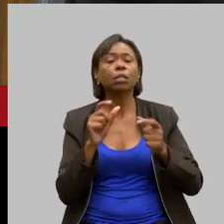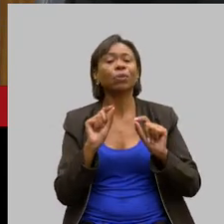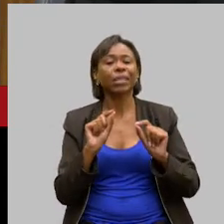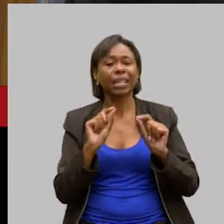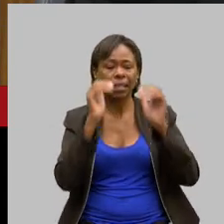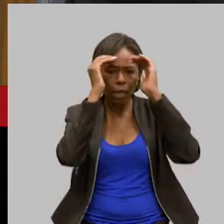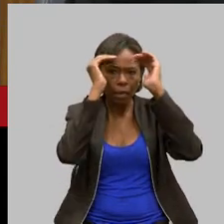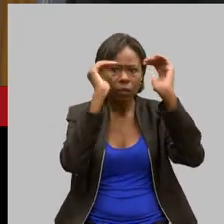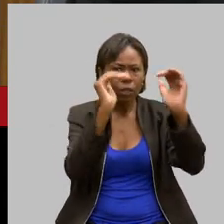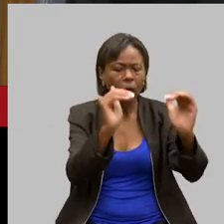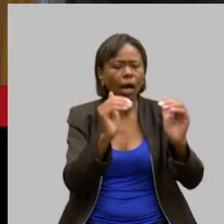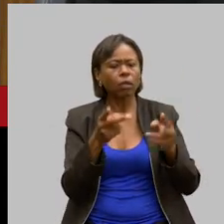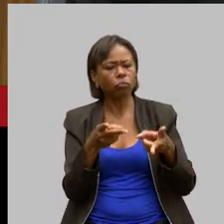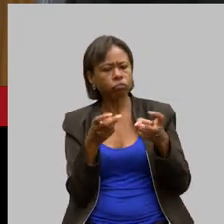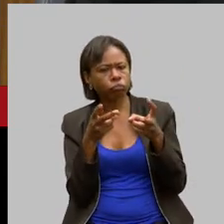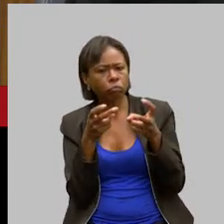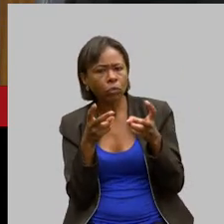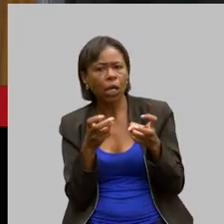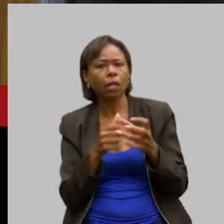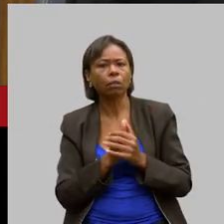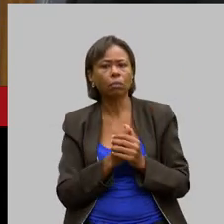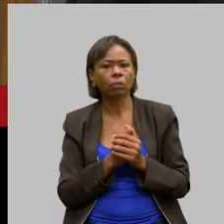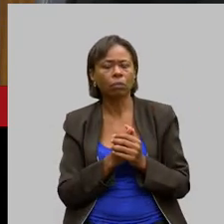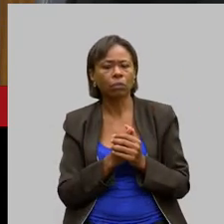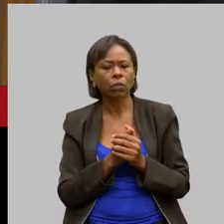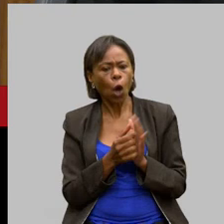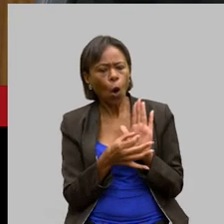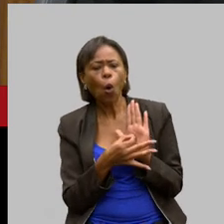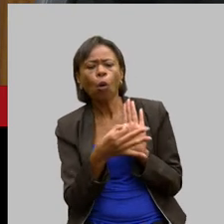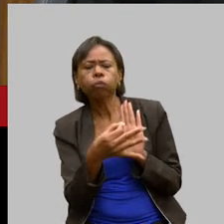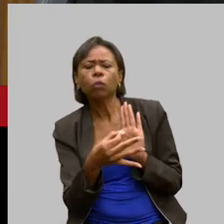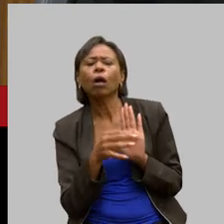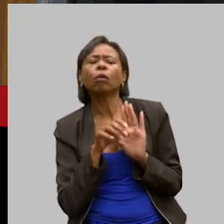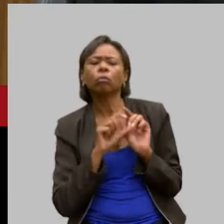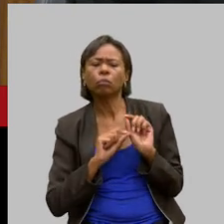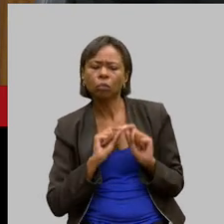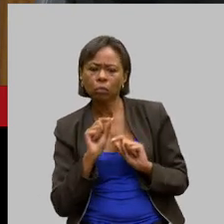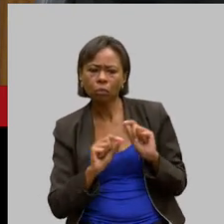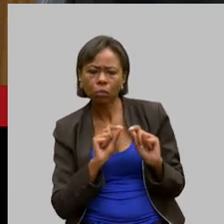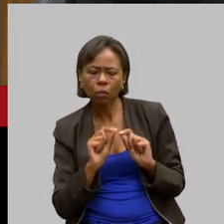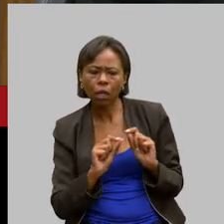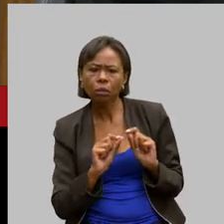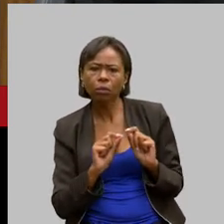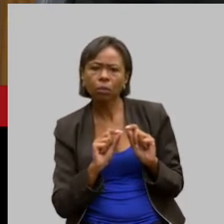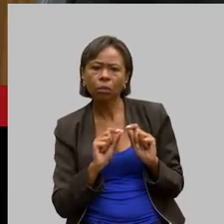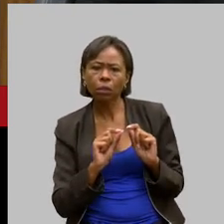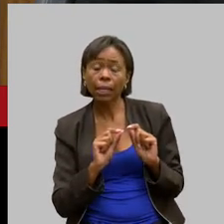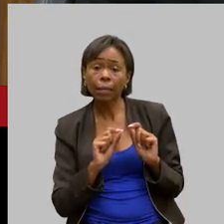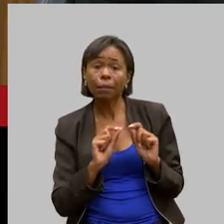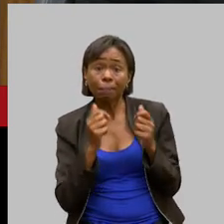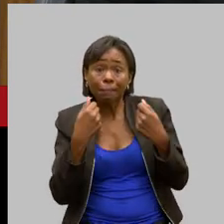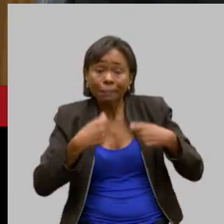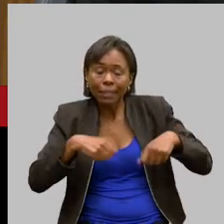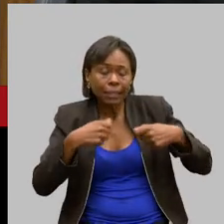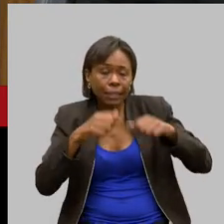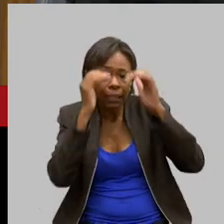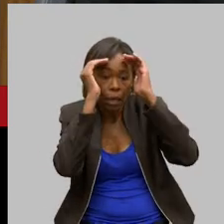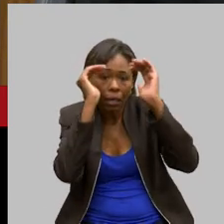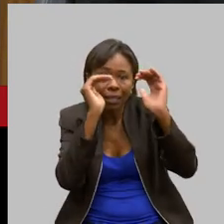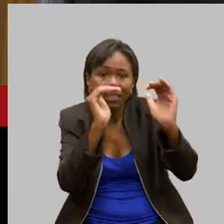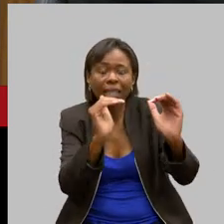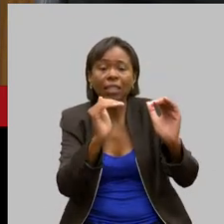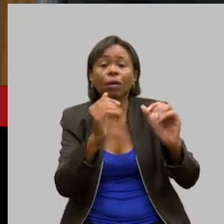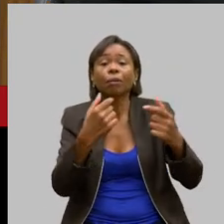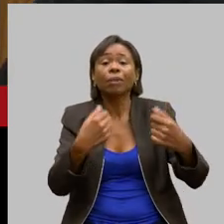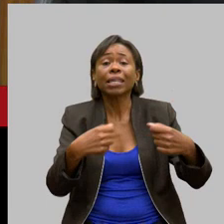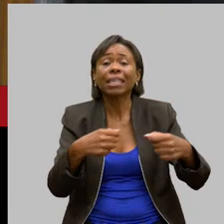a comunidade autista ela precisa ser escutada para que os eh de fato todos os reclames todas as necessidades